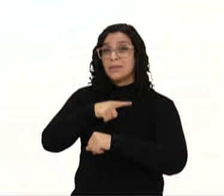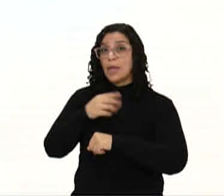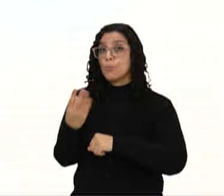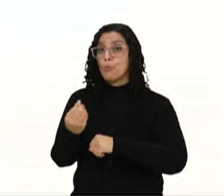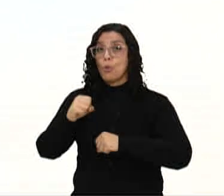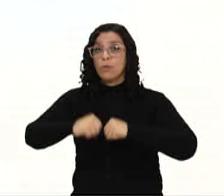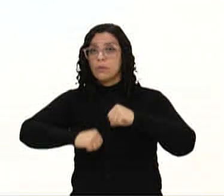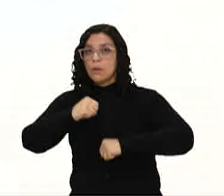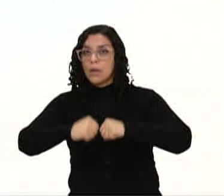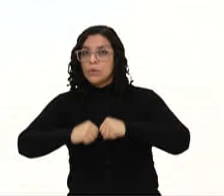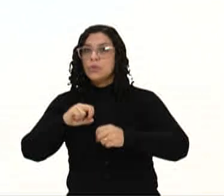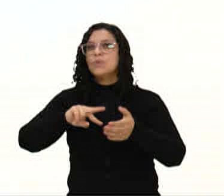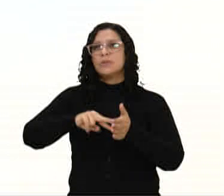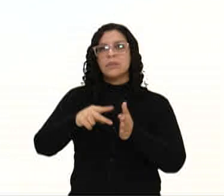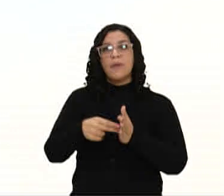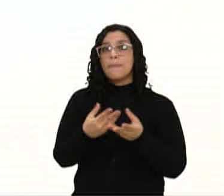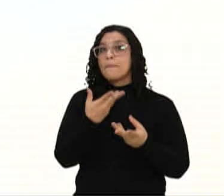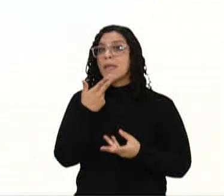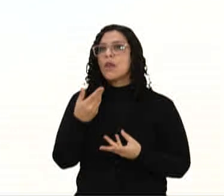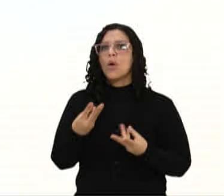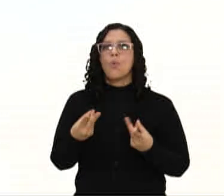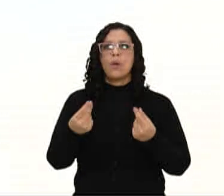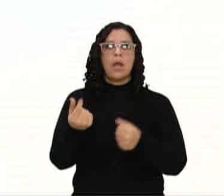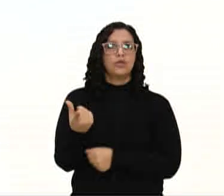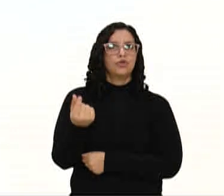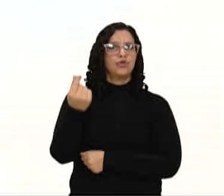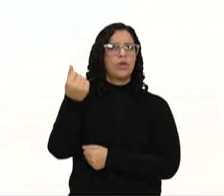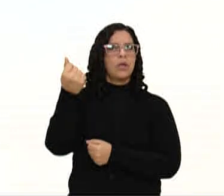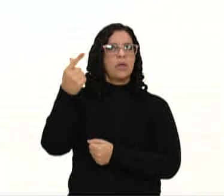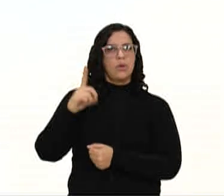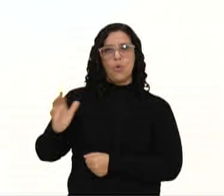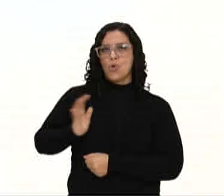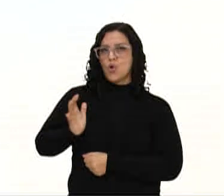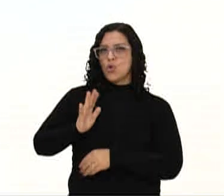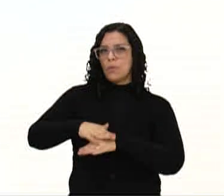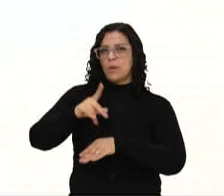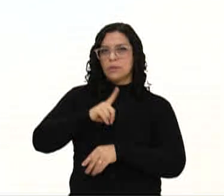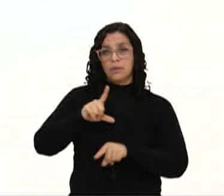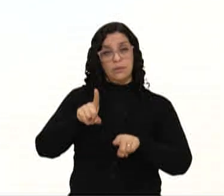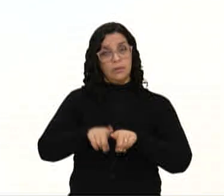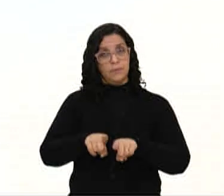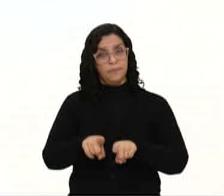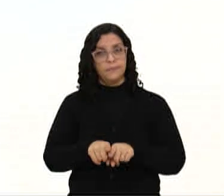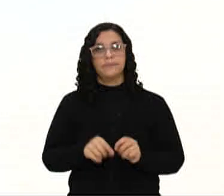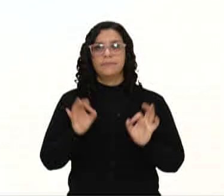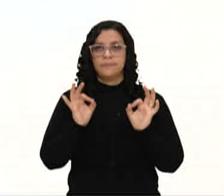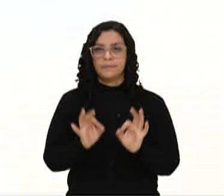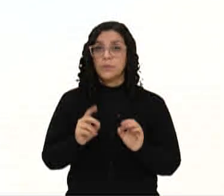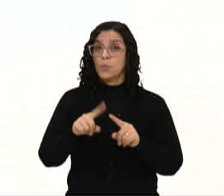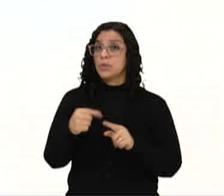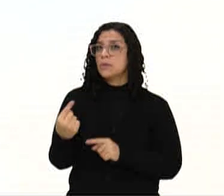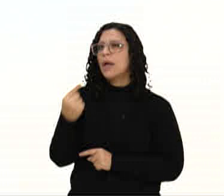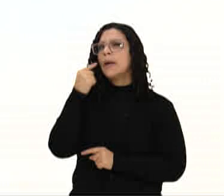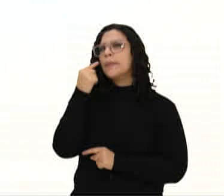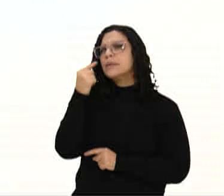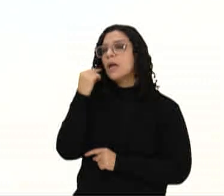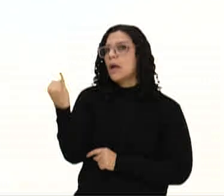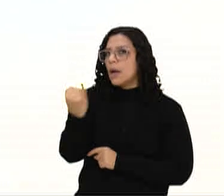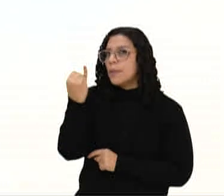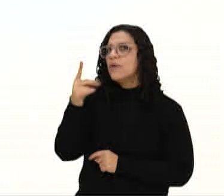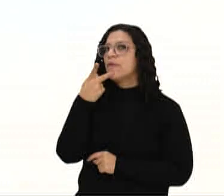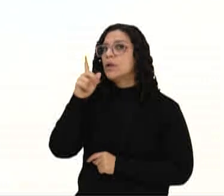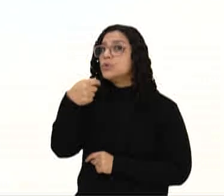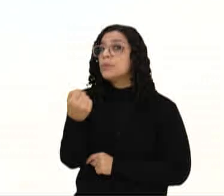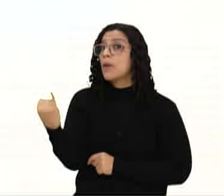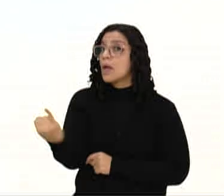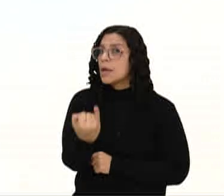países que têm as melhores economias, são os países mais ricos, certo? Então, é importante pensar nessa questão